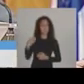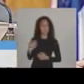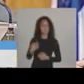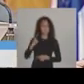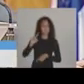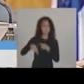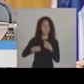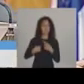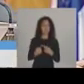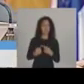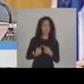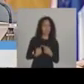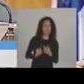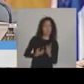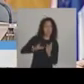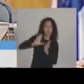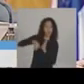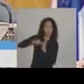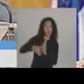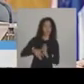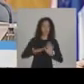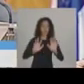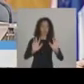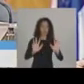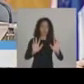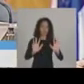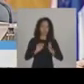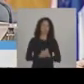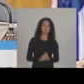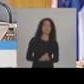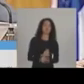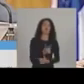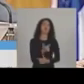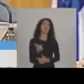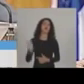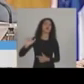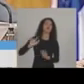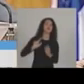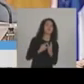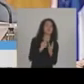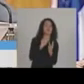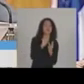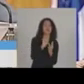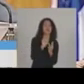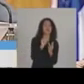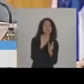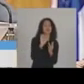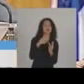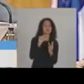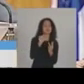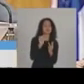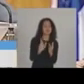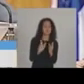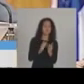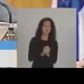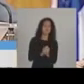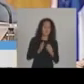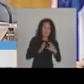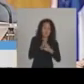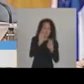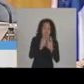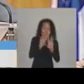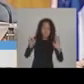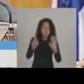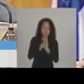9 dedos há 8 Alencar da Pelicano só só entrar lá no site